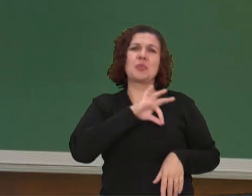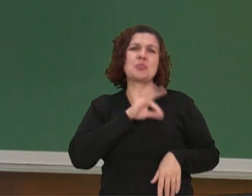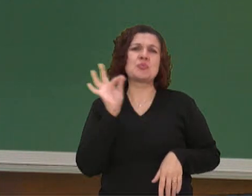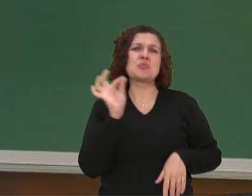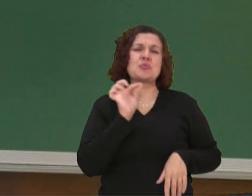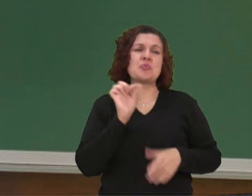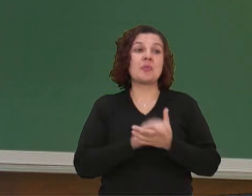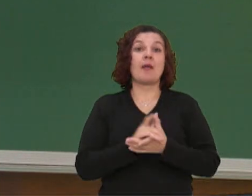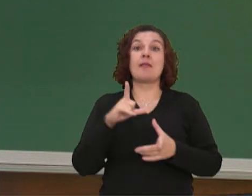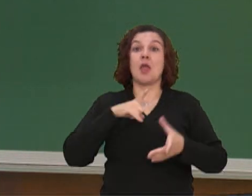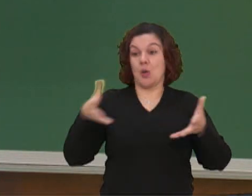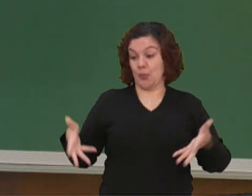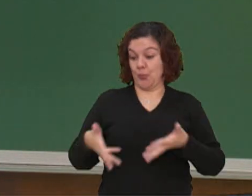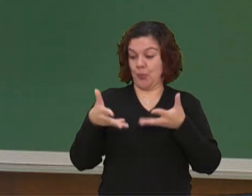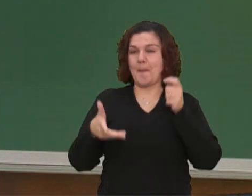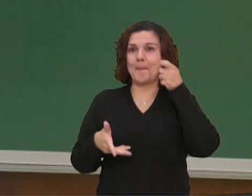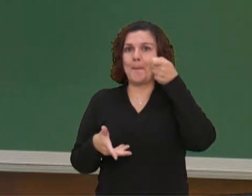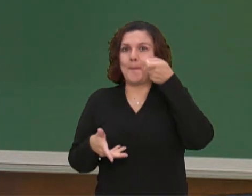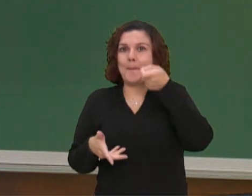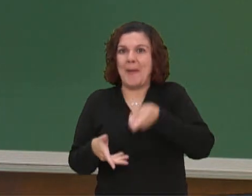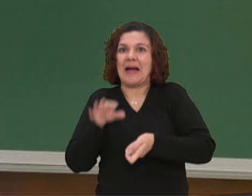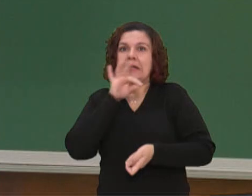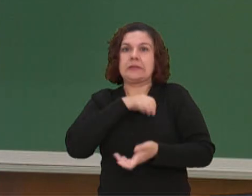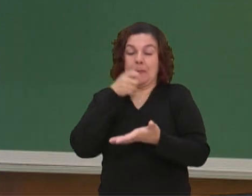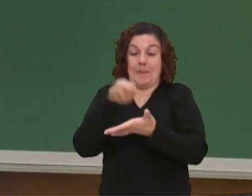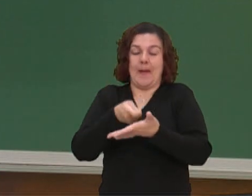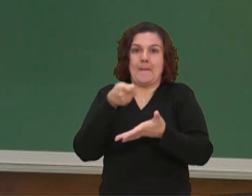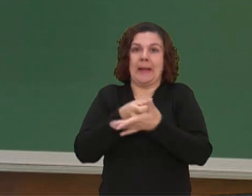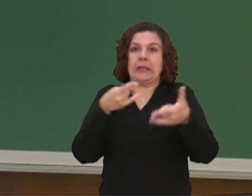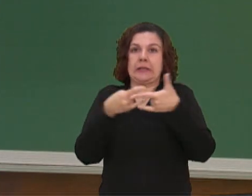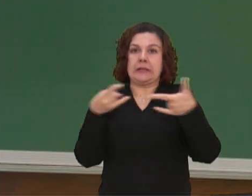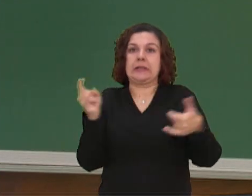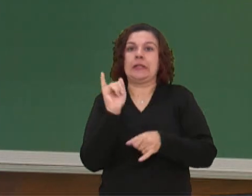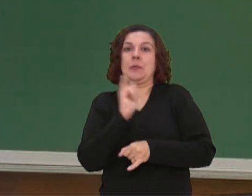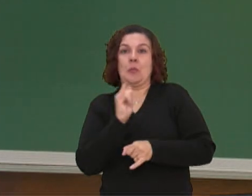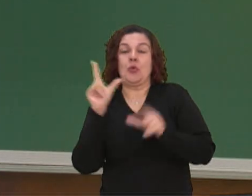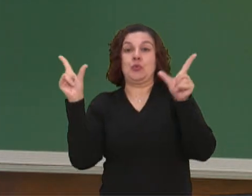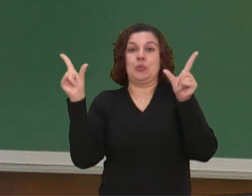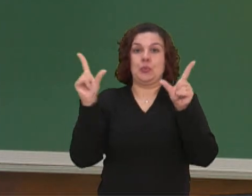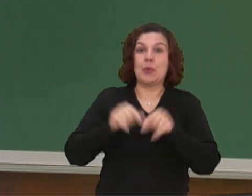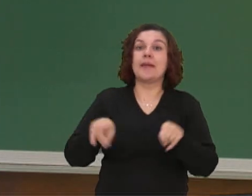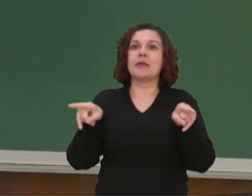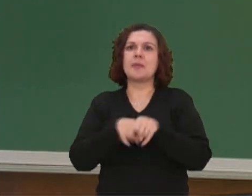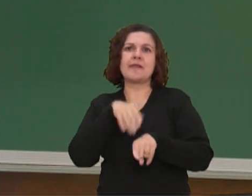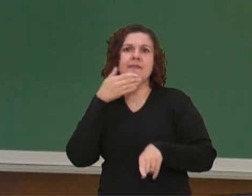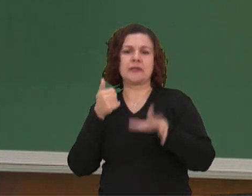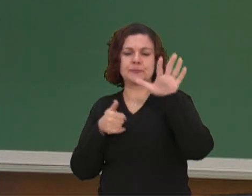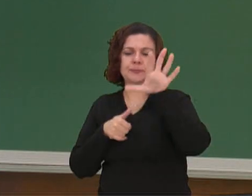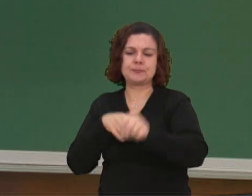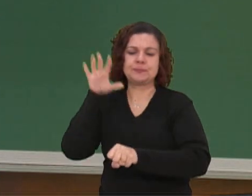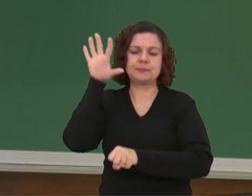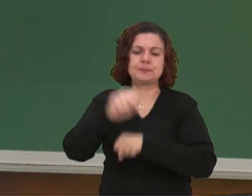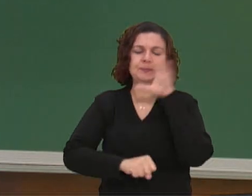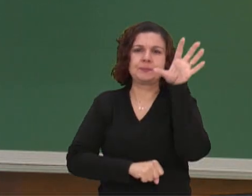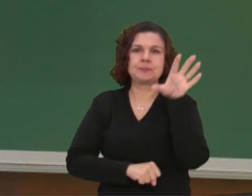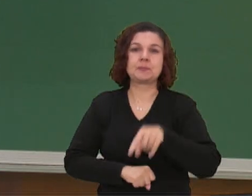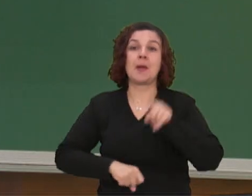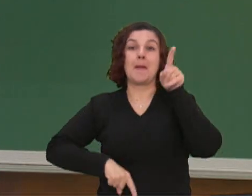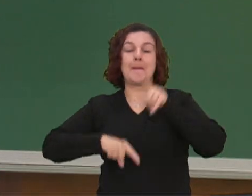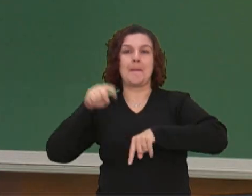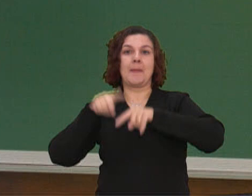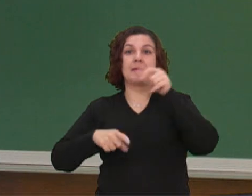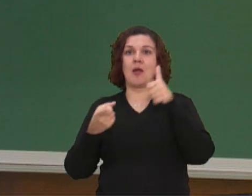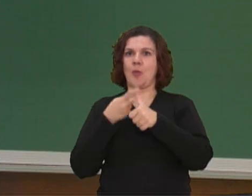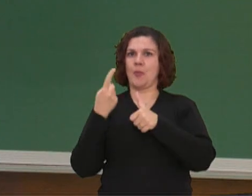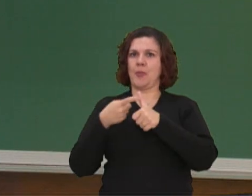tenho incentivos fiscais, ou seja, eu vou pagar menos impostos e eu tenho acesso direto às matérias-primas. Esse conjunto de